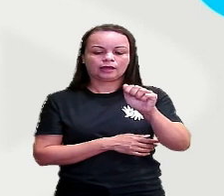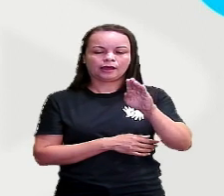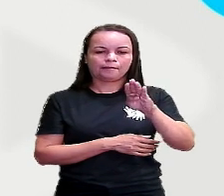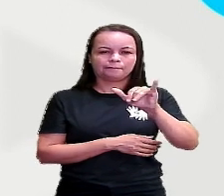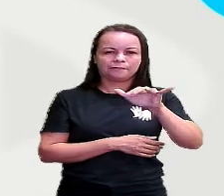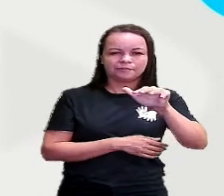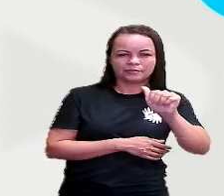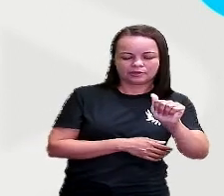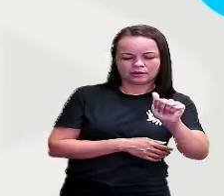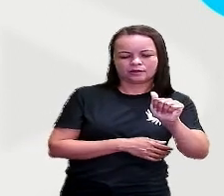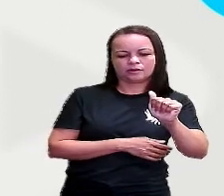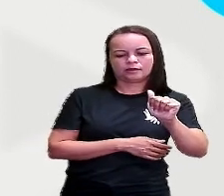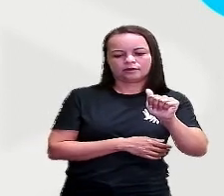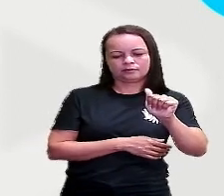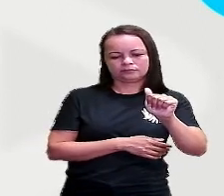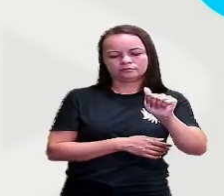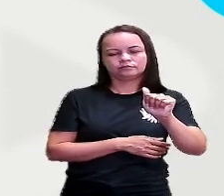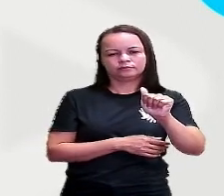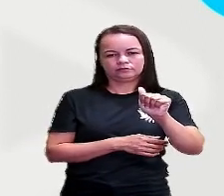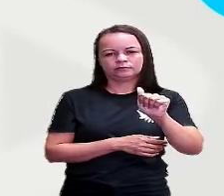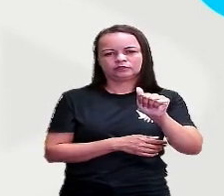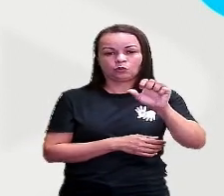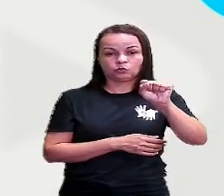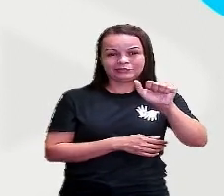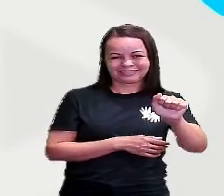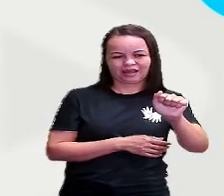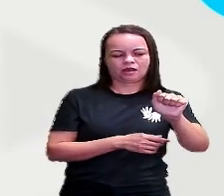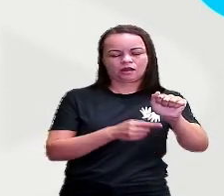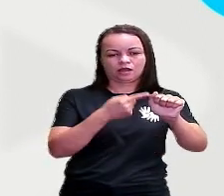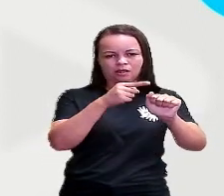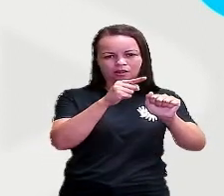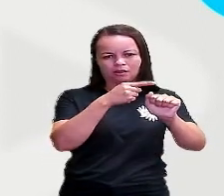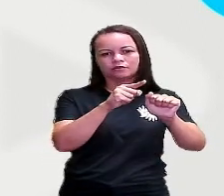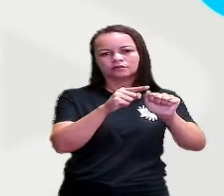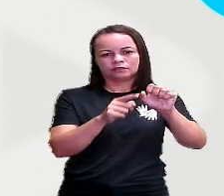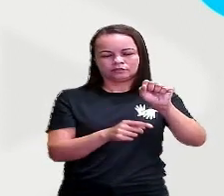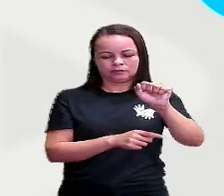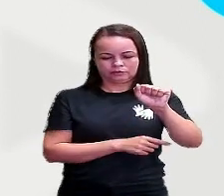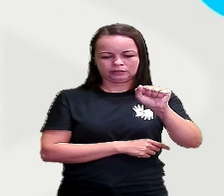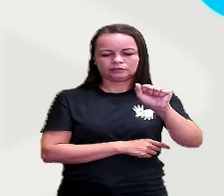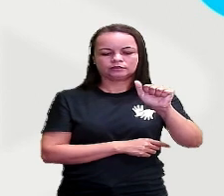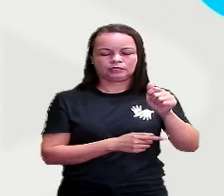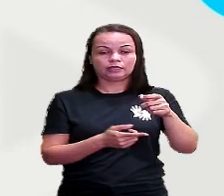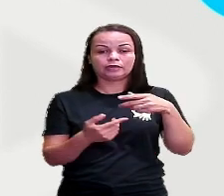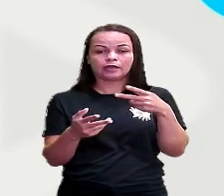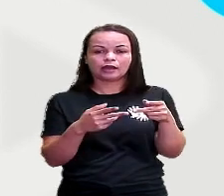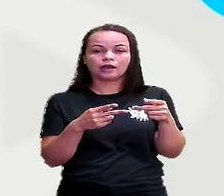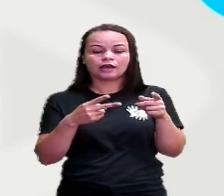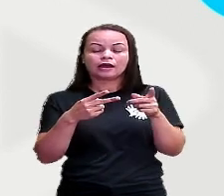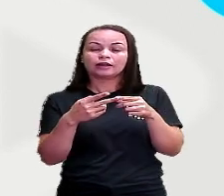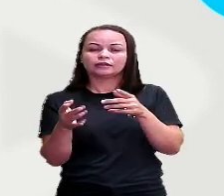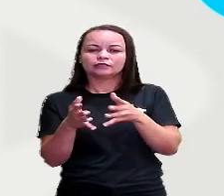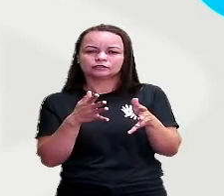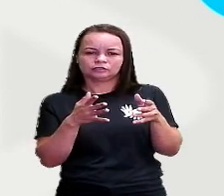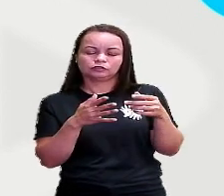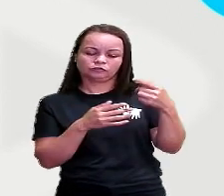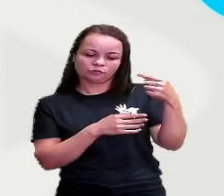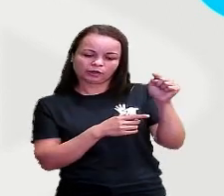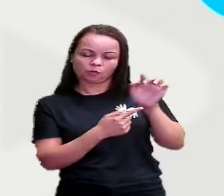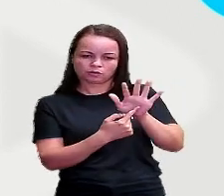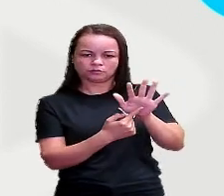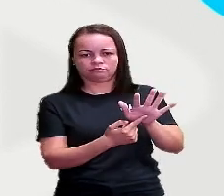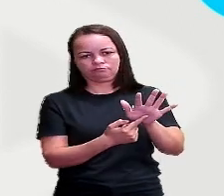sábia. A sílaba tônica é o sa, a primeira sílaba, sa, sábia, e identificada ali pelo